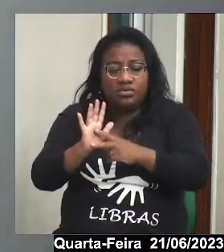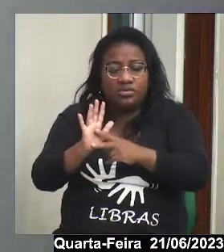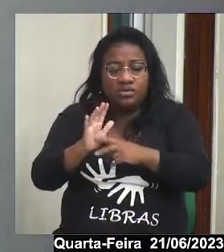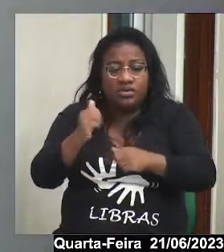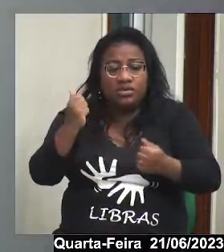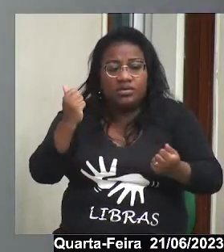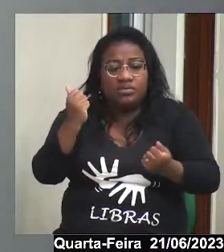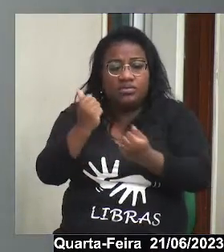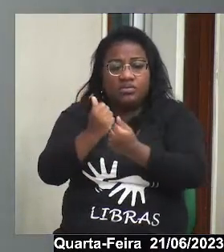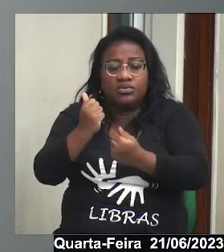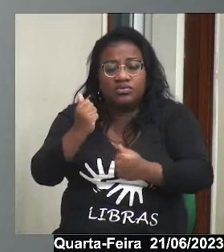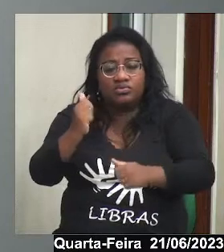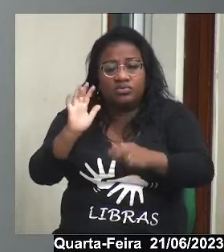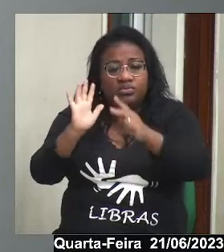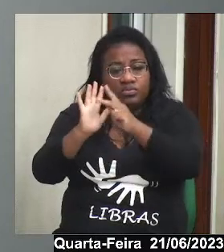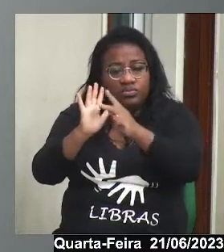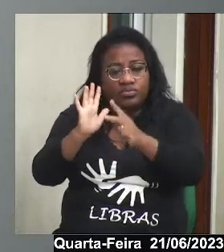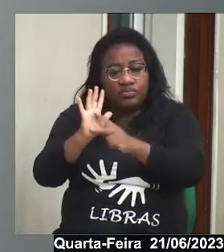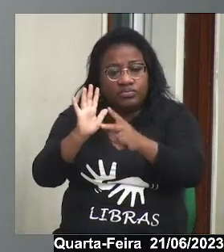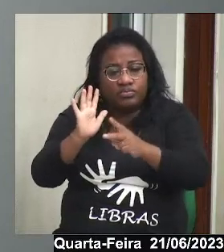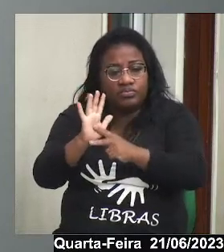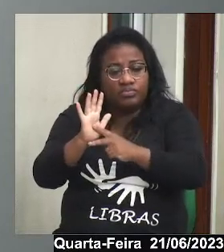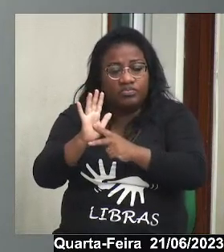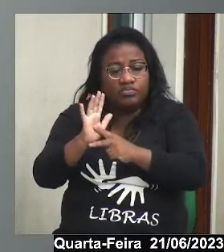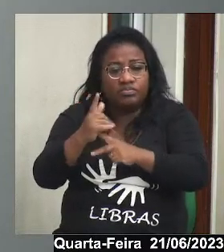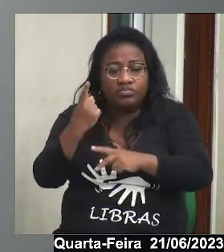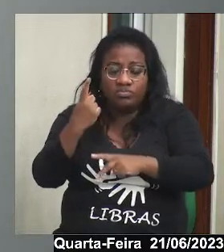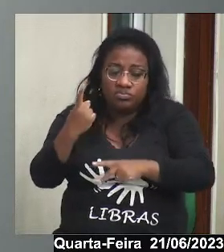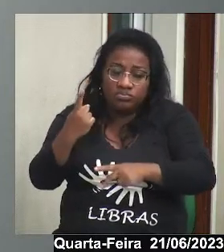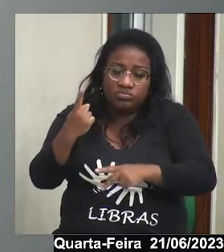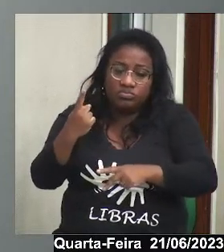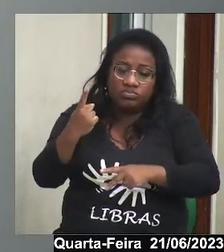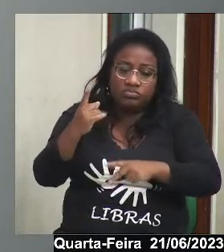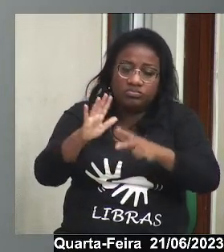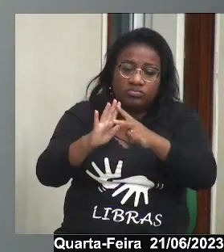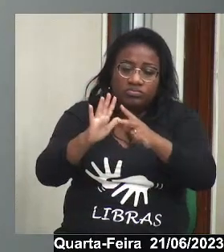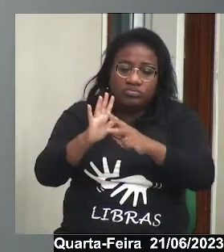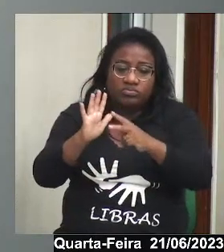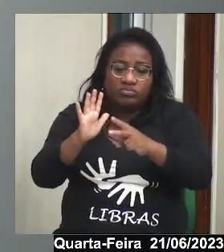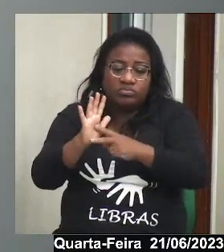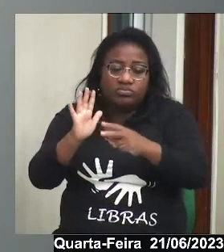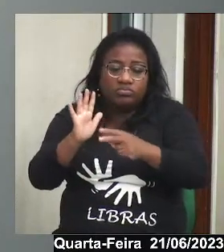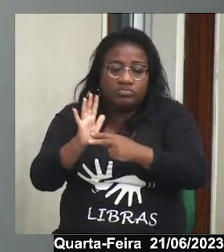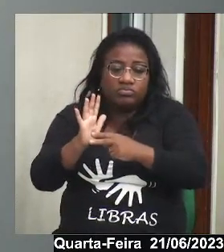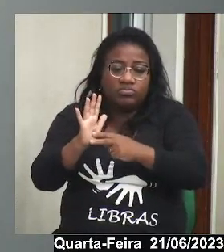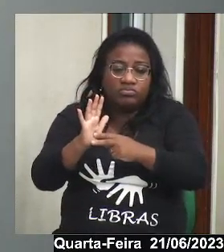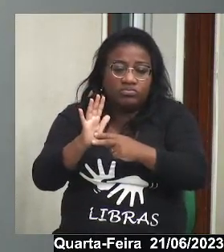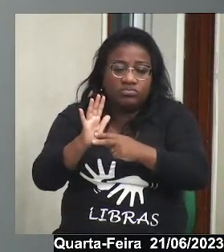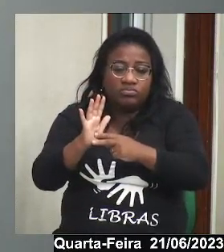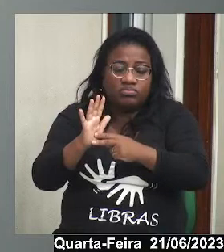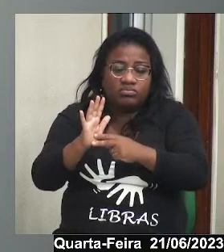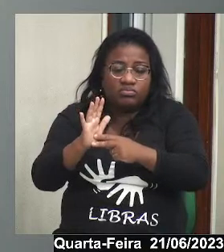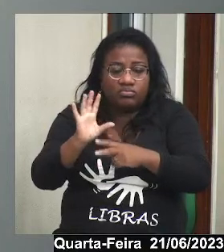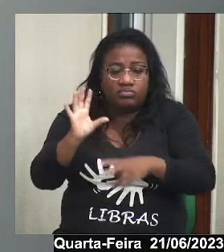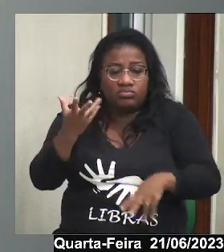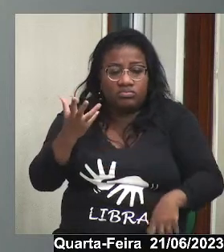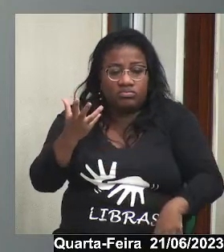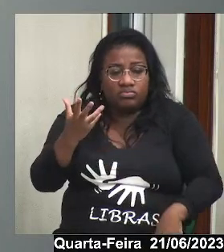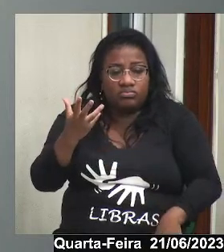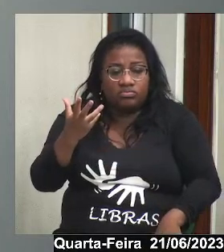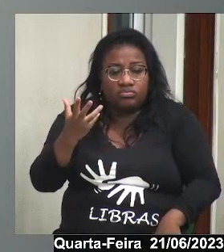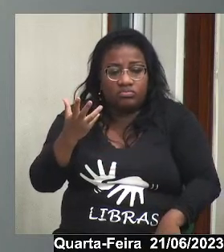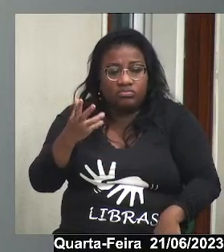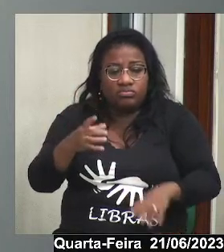o vice-prefeito não apresentou uma proposta, vereador, uma proposta. Então ele precisa ouvir os expositores para a gente resolver